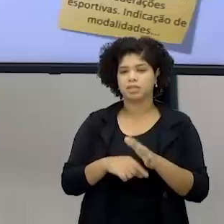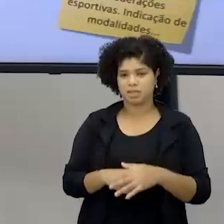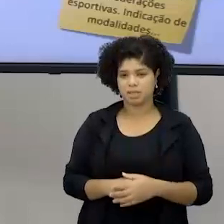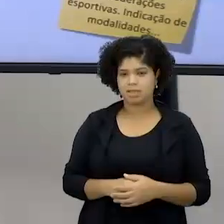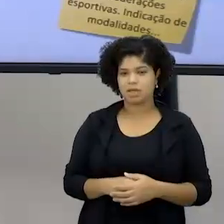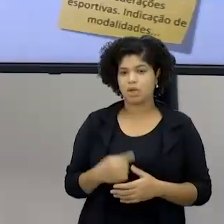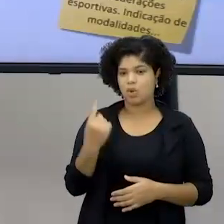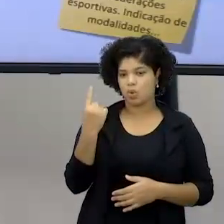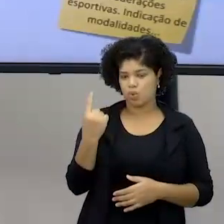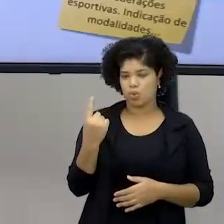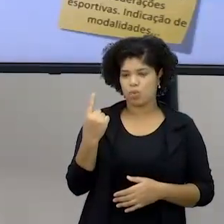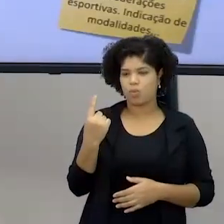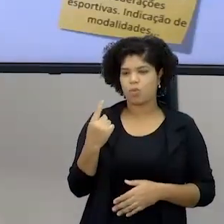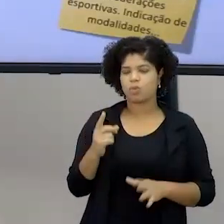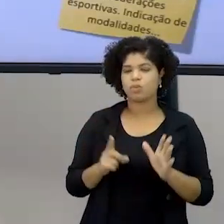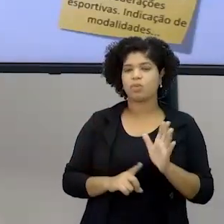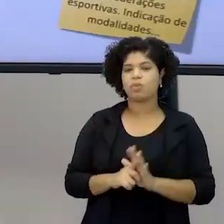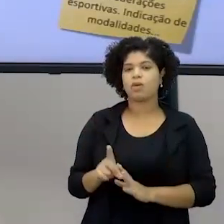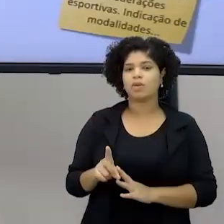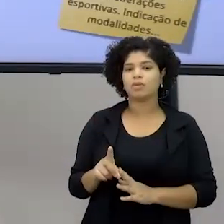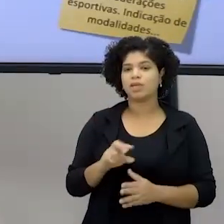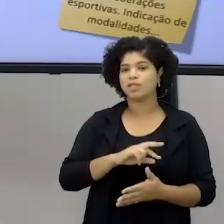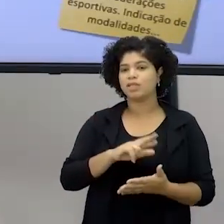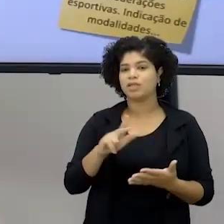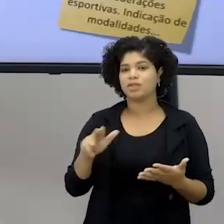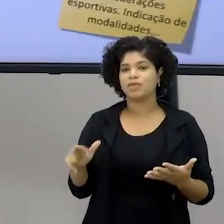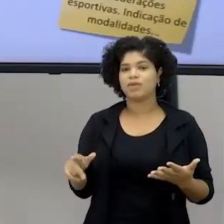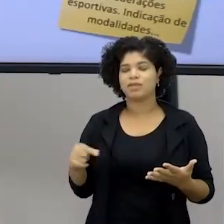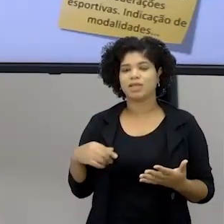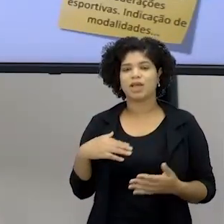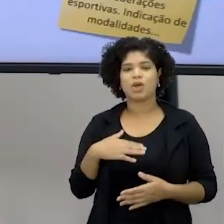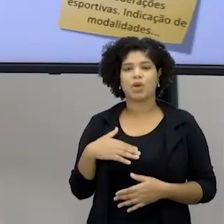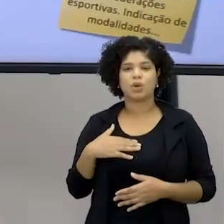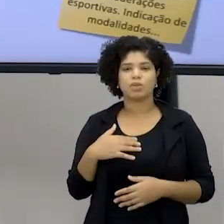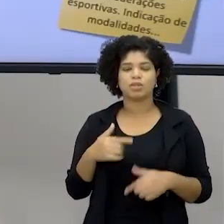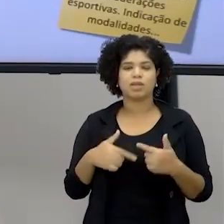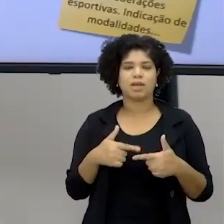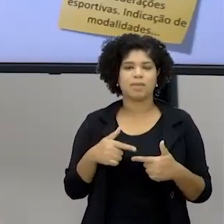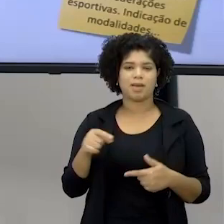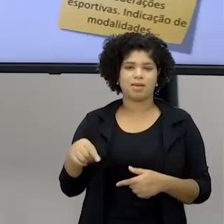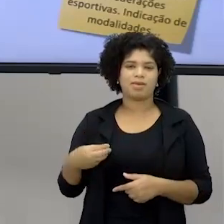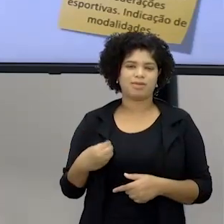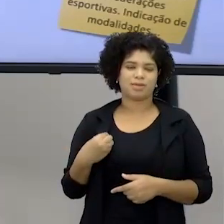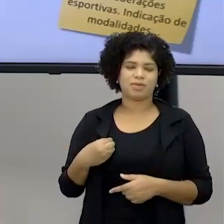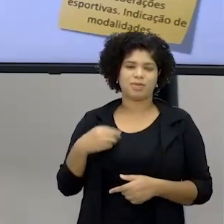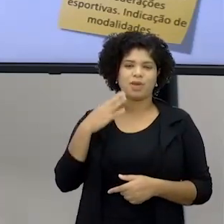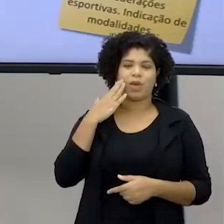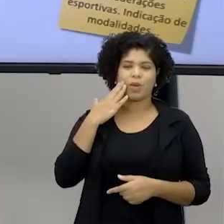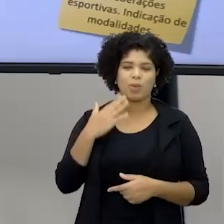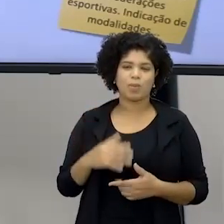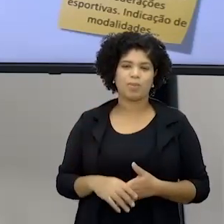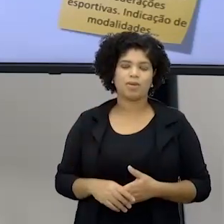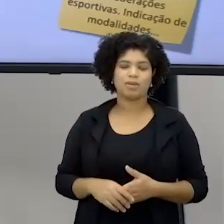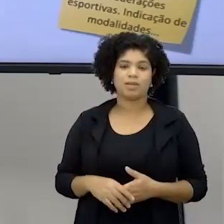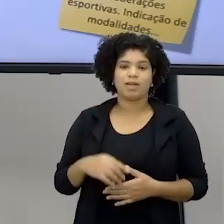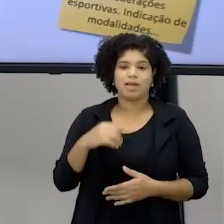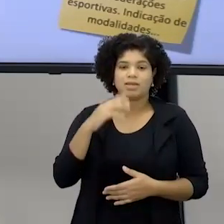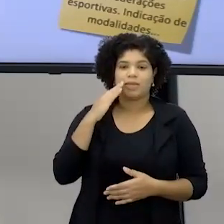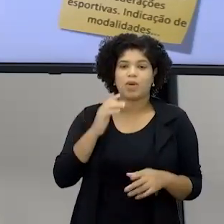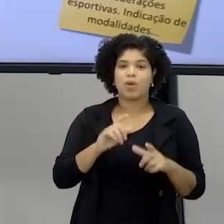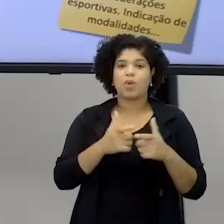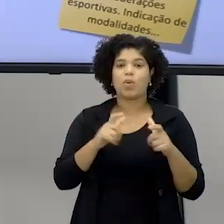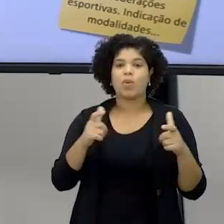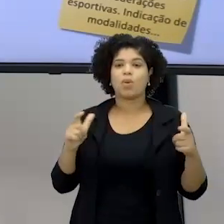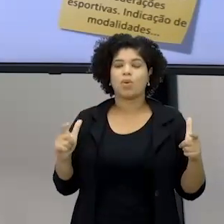dessas questões norteadoras e perguntar para todo mundo que trabalha aqui. E trazer aí para ver a quantidade de